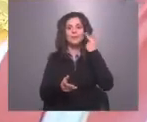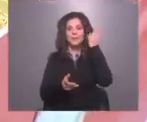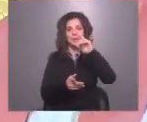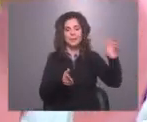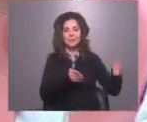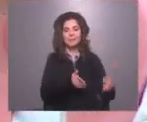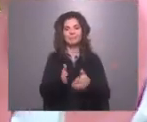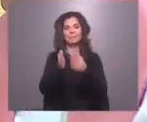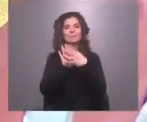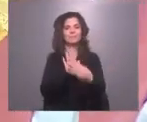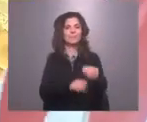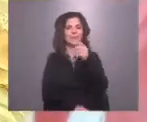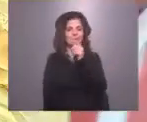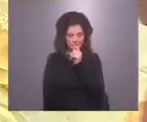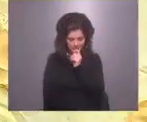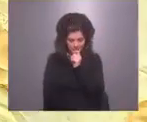eterna.